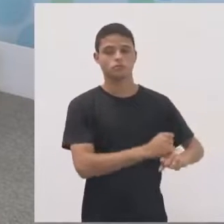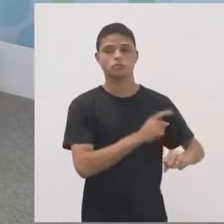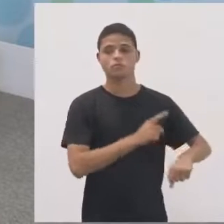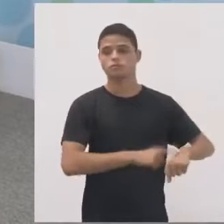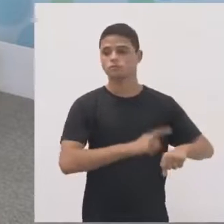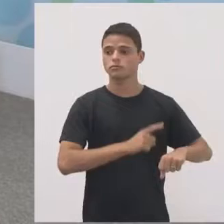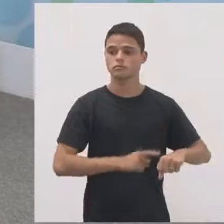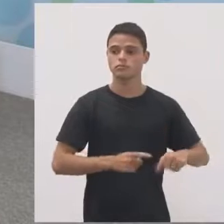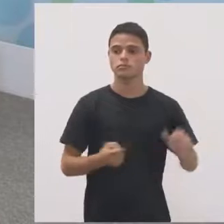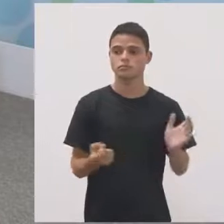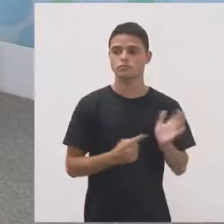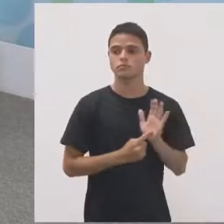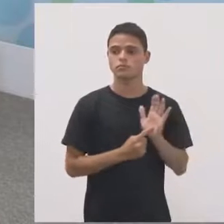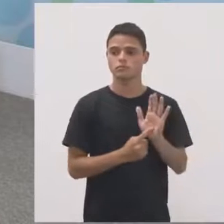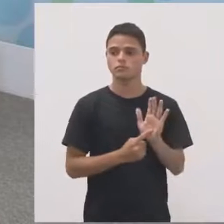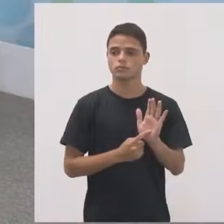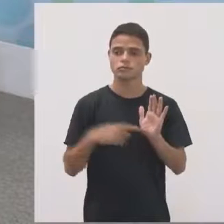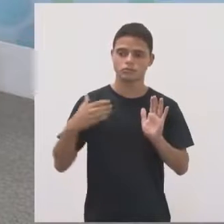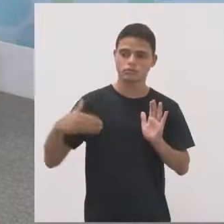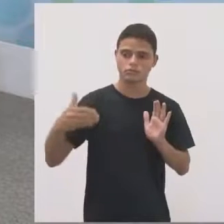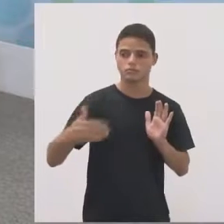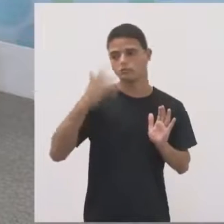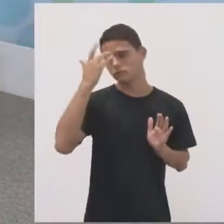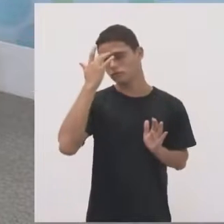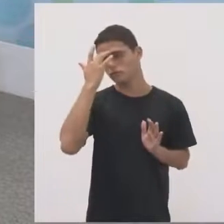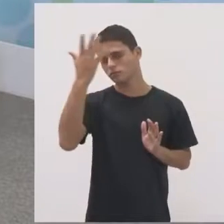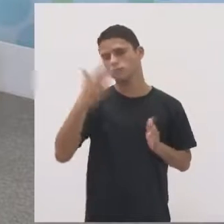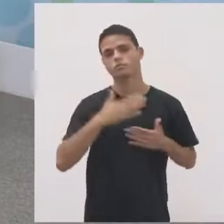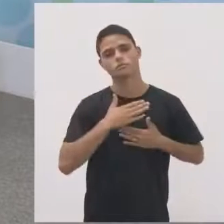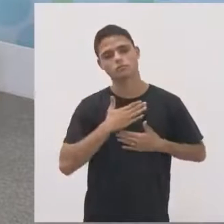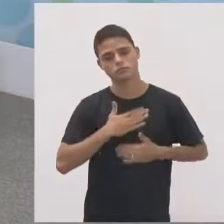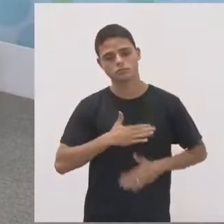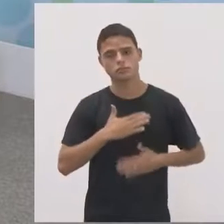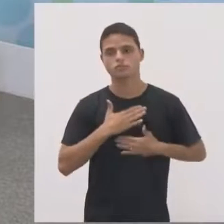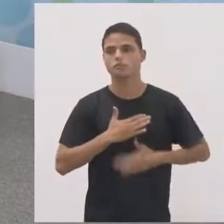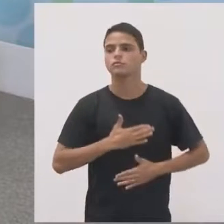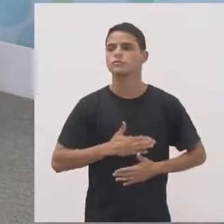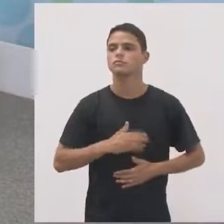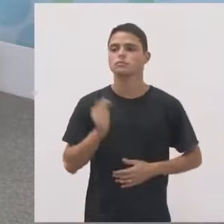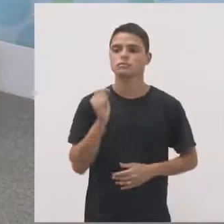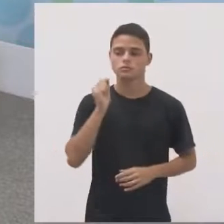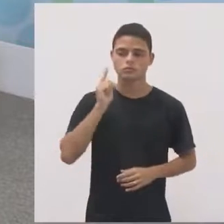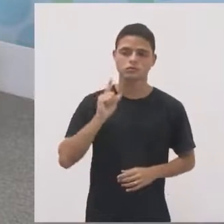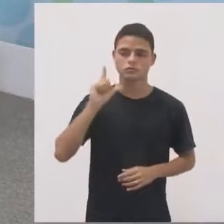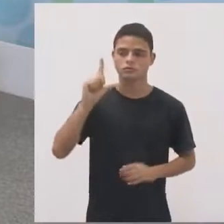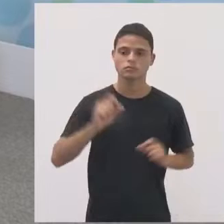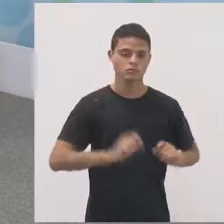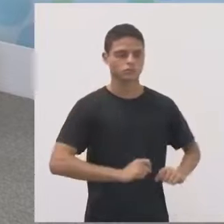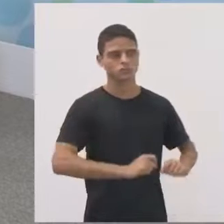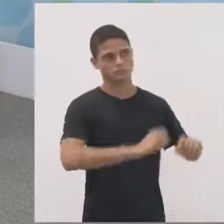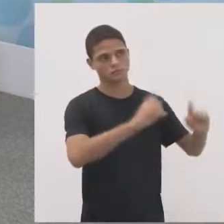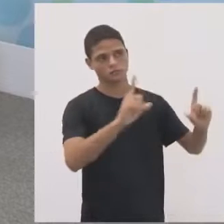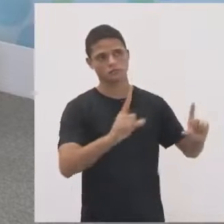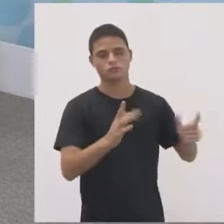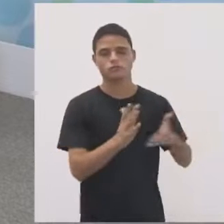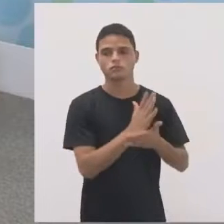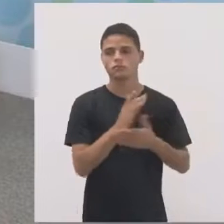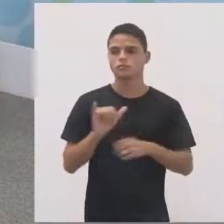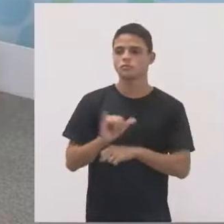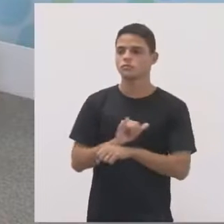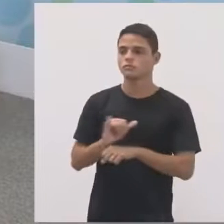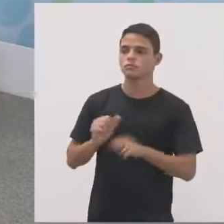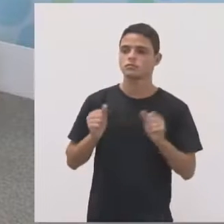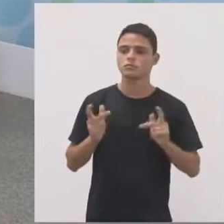mostrar hoje o passo a passo para vocês, que é super fácil, super tranquilo também para poder ativar esses recursos, tá